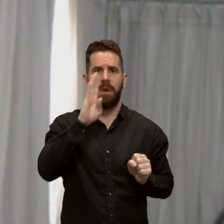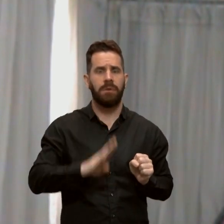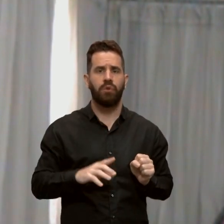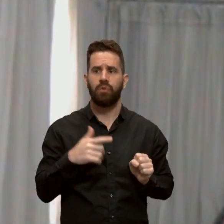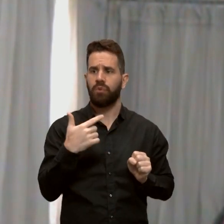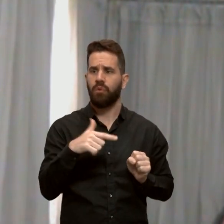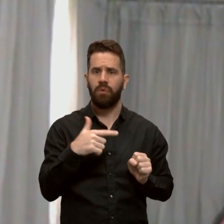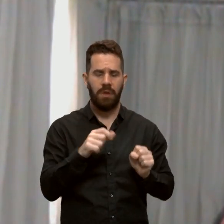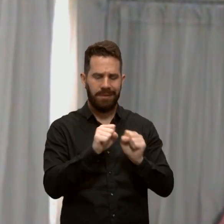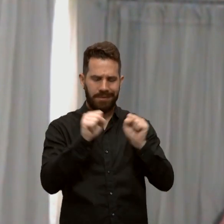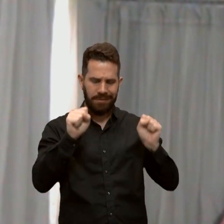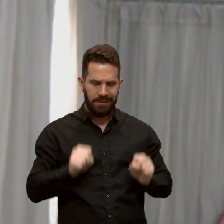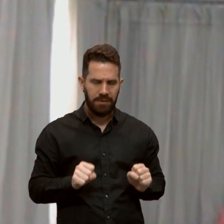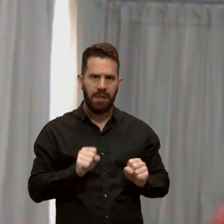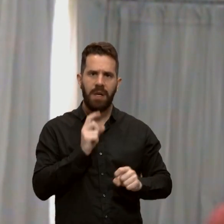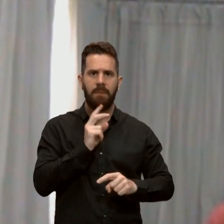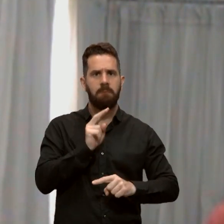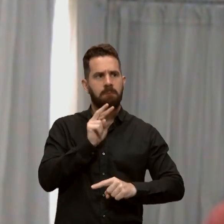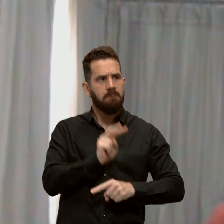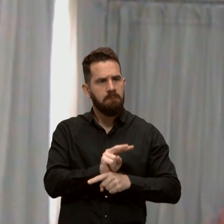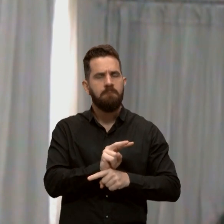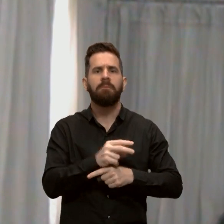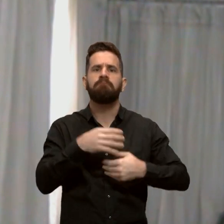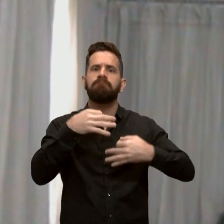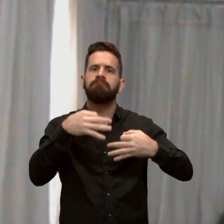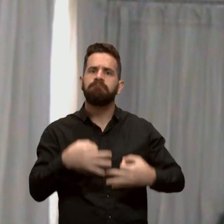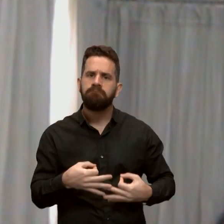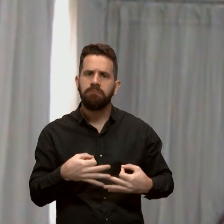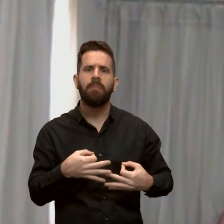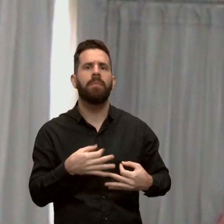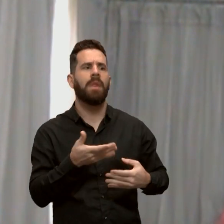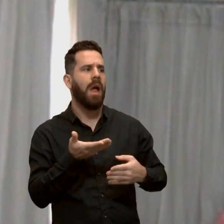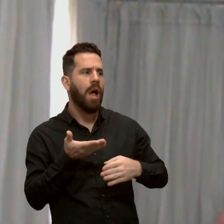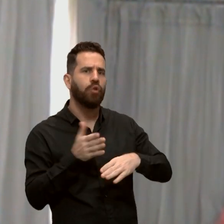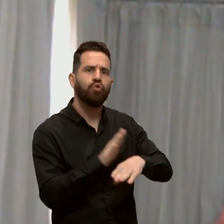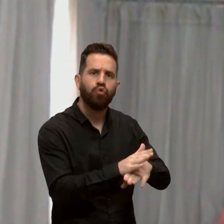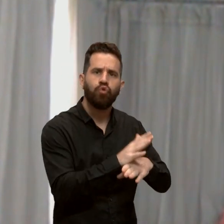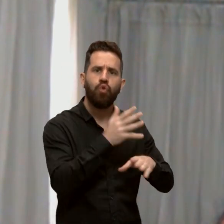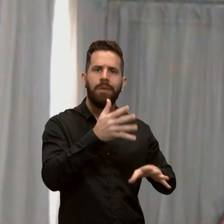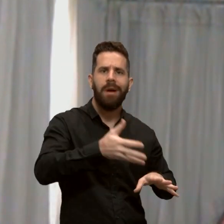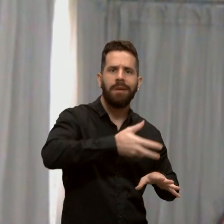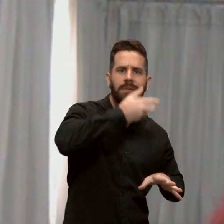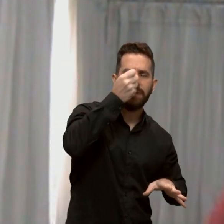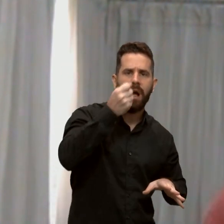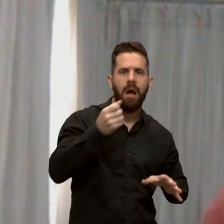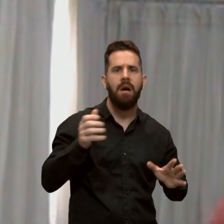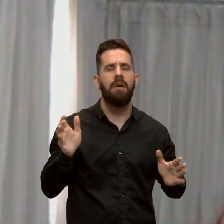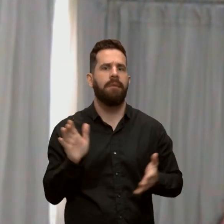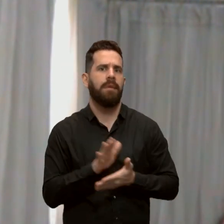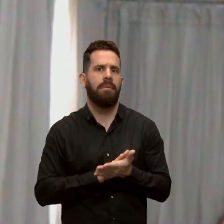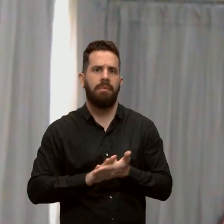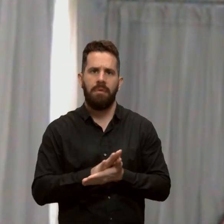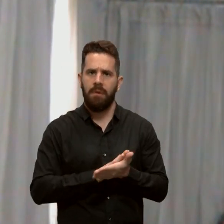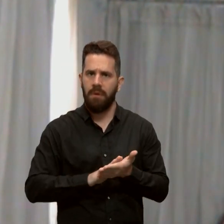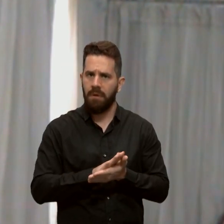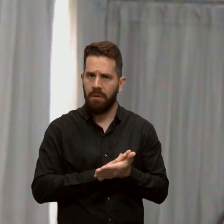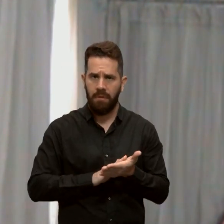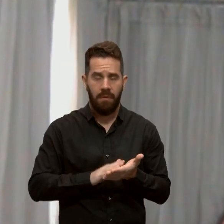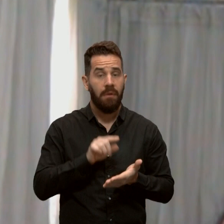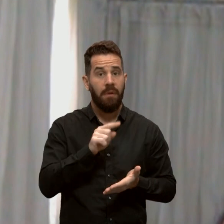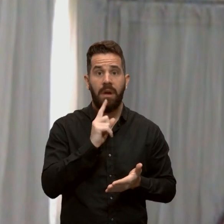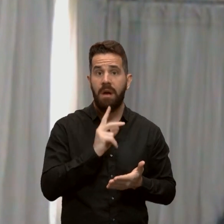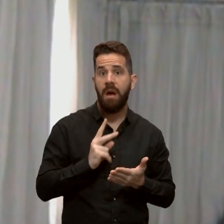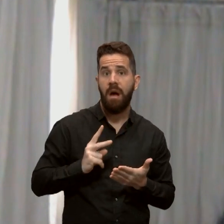O judiciário, por exemplo, não responde, não consegue responder ao imenso número de